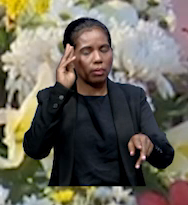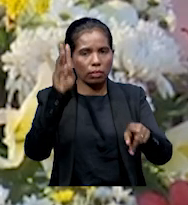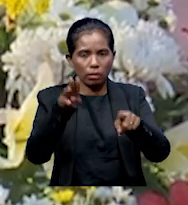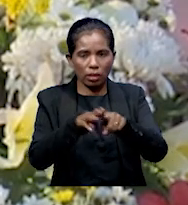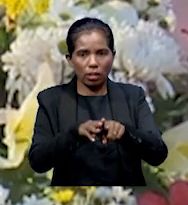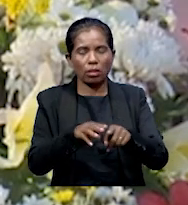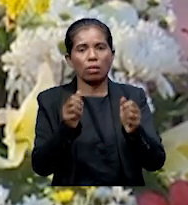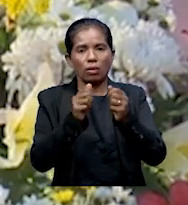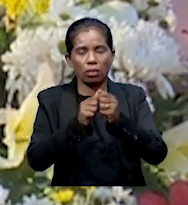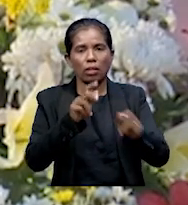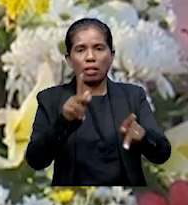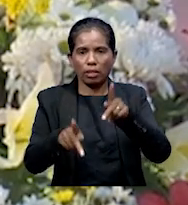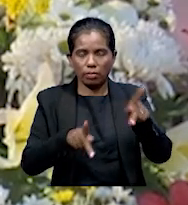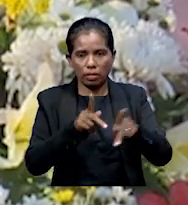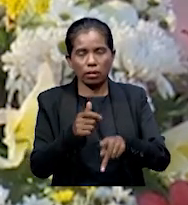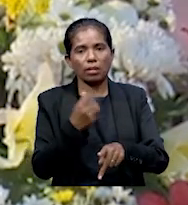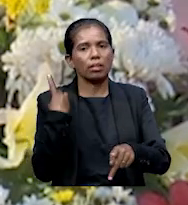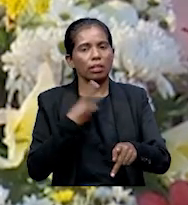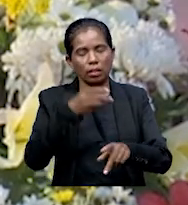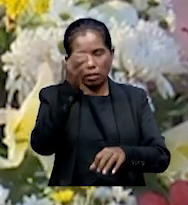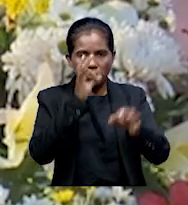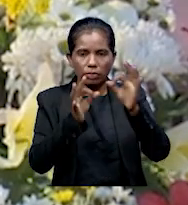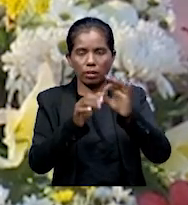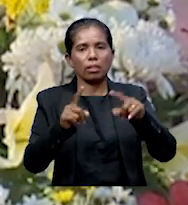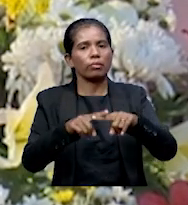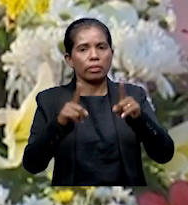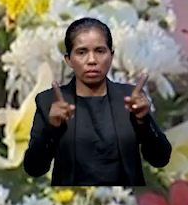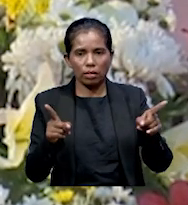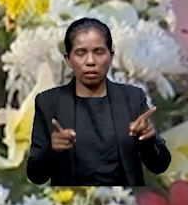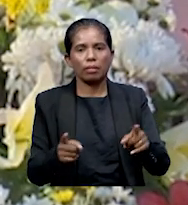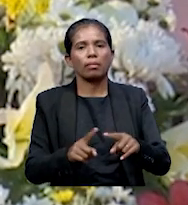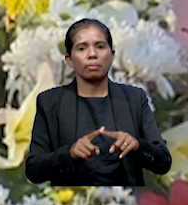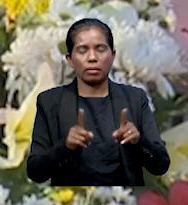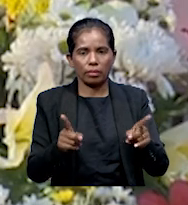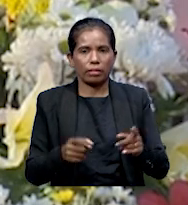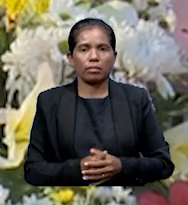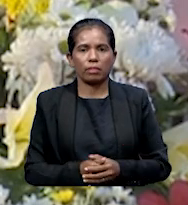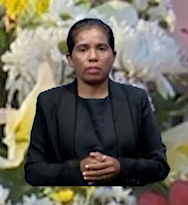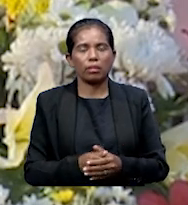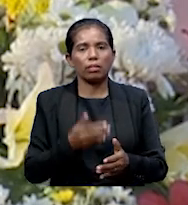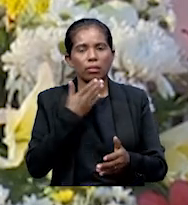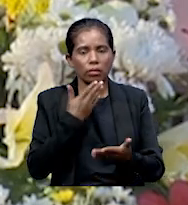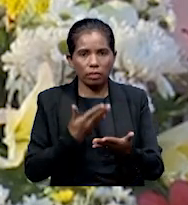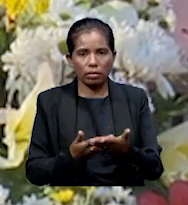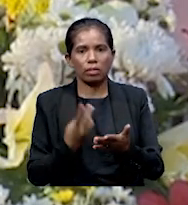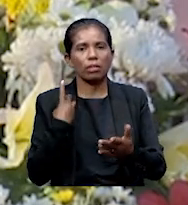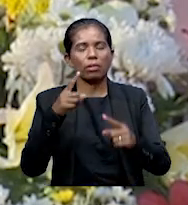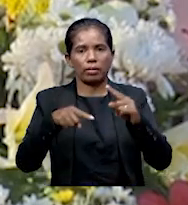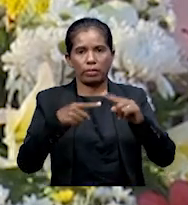it malo kusira nebe yang katak teni fiar lahanesan mai bed tidak kliu wahira